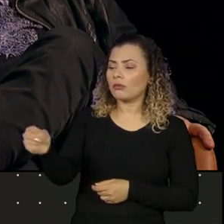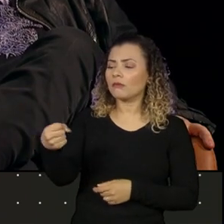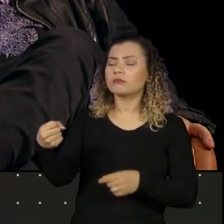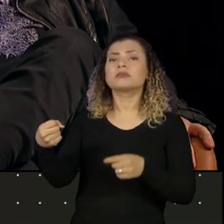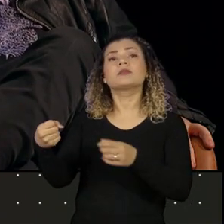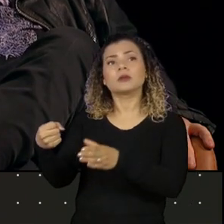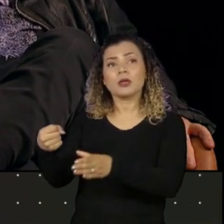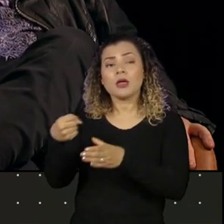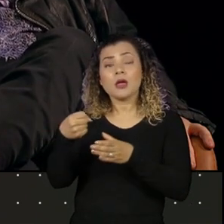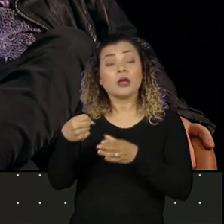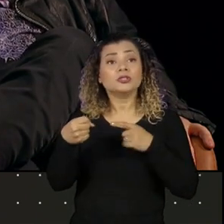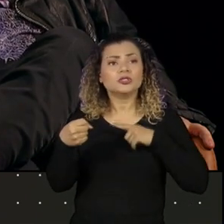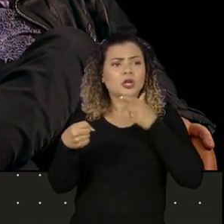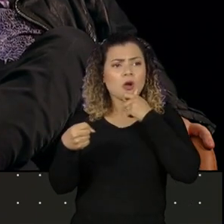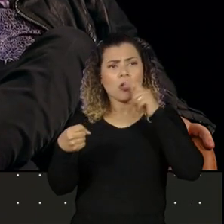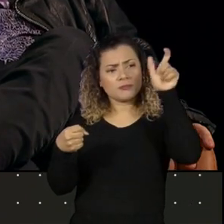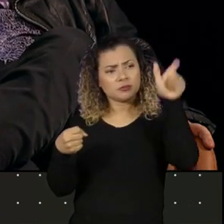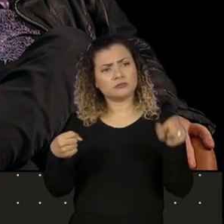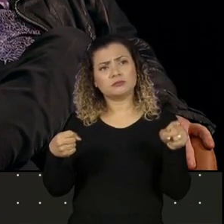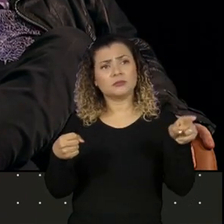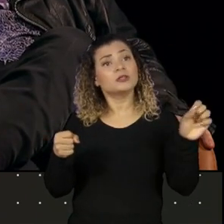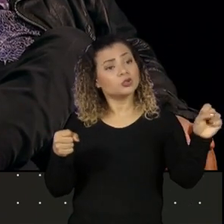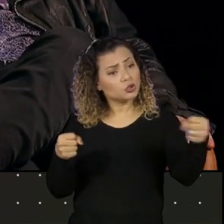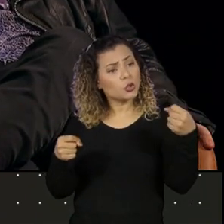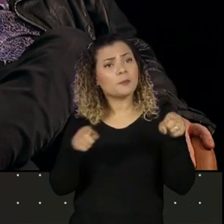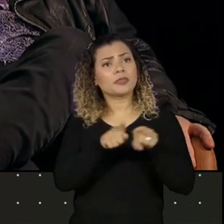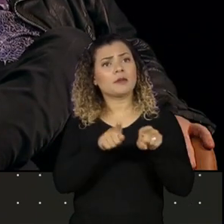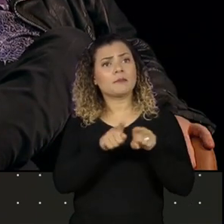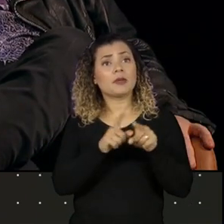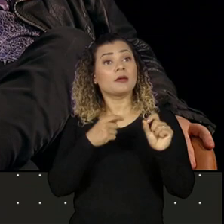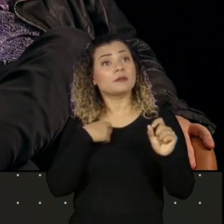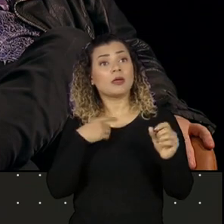cara ali pegando um chope também, a gente